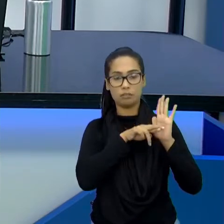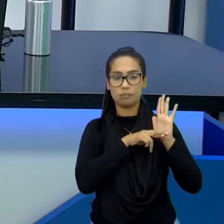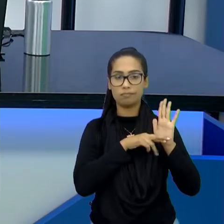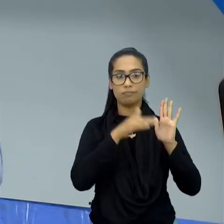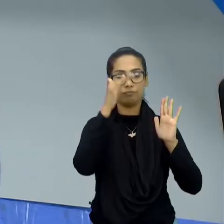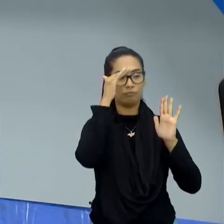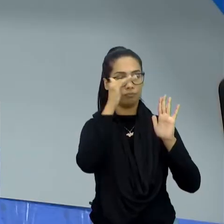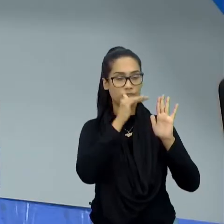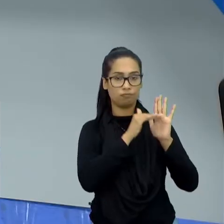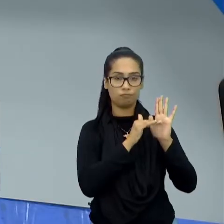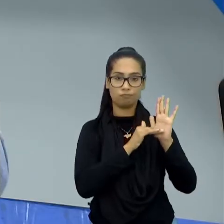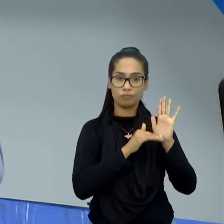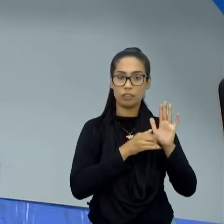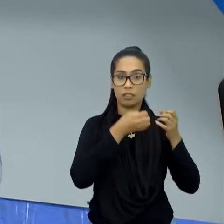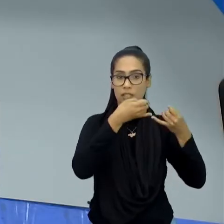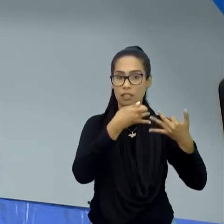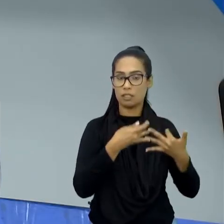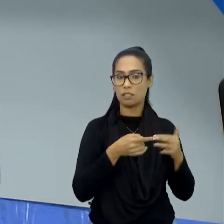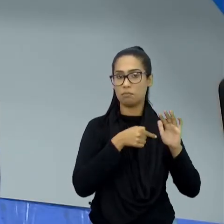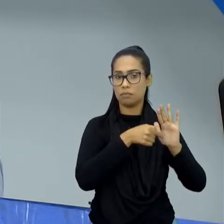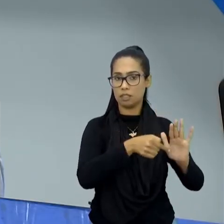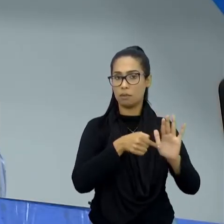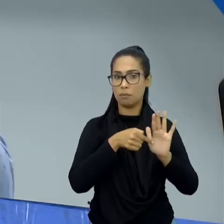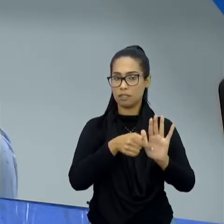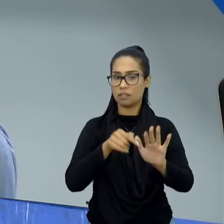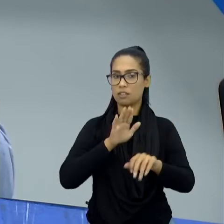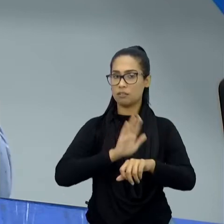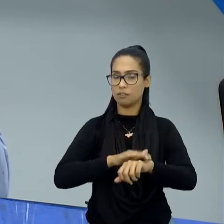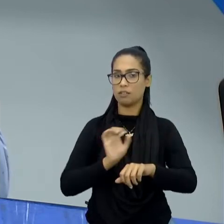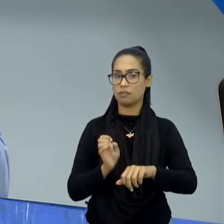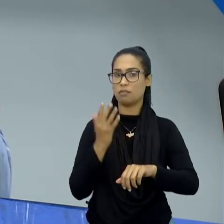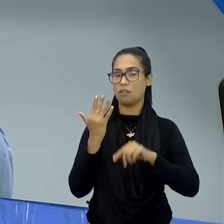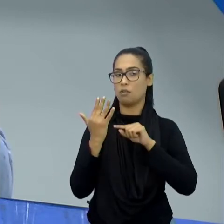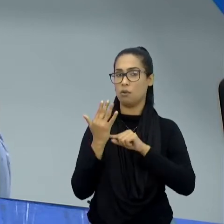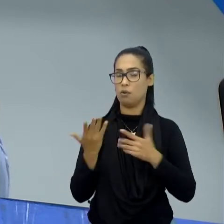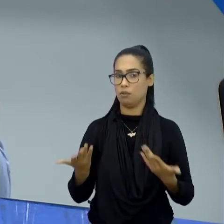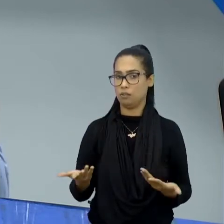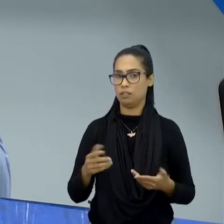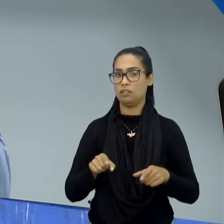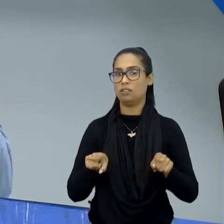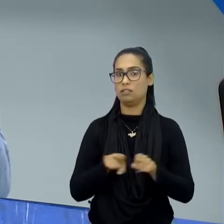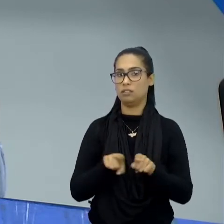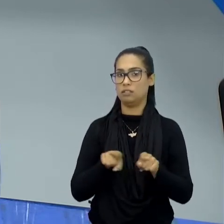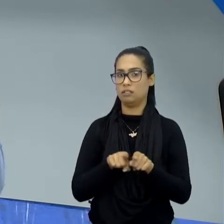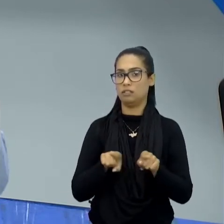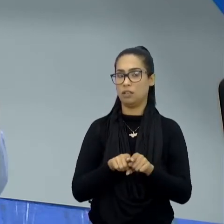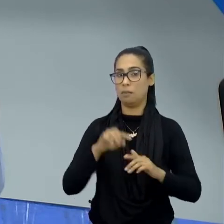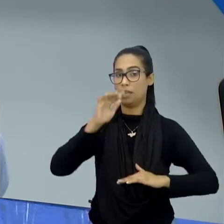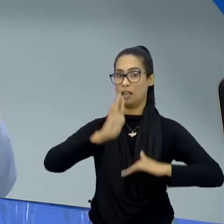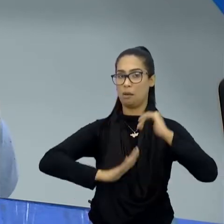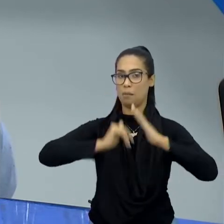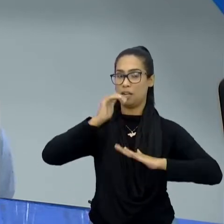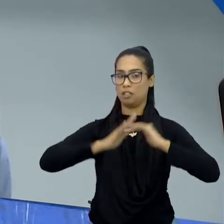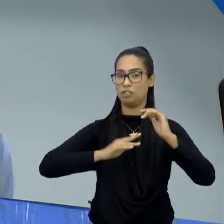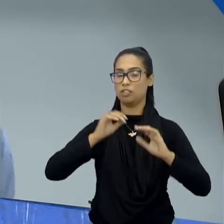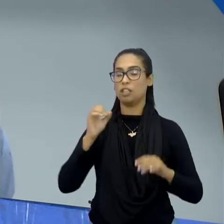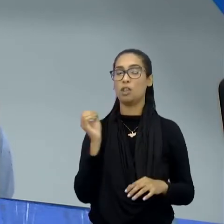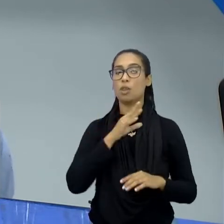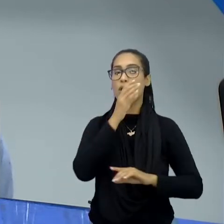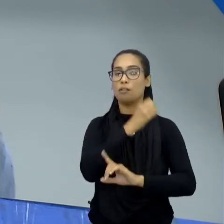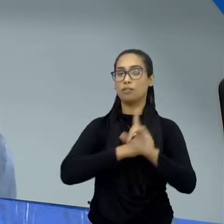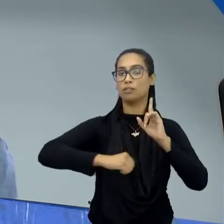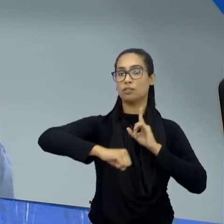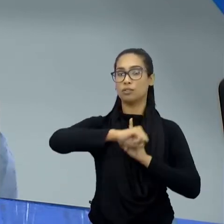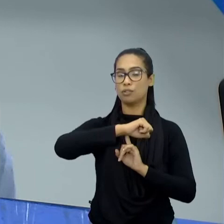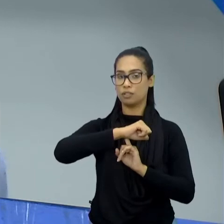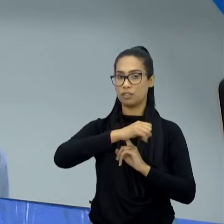que justificam e que vão fazer acontecer e operacionalizar uma nova sociedade que vai surgir